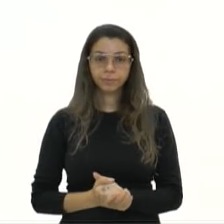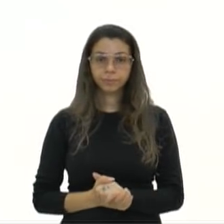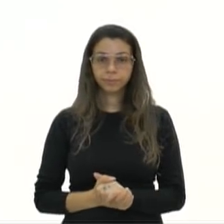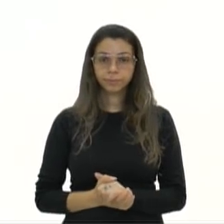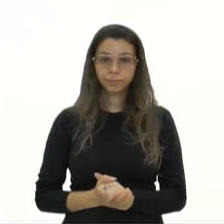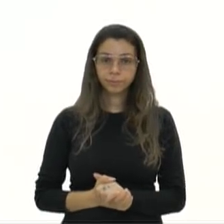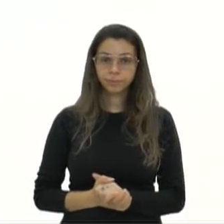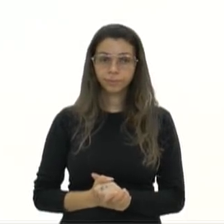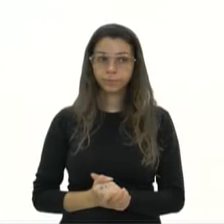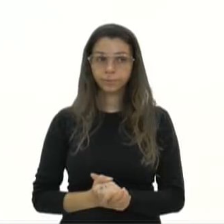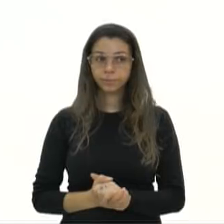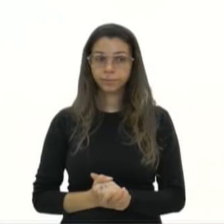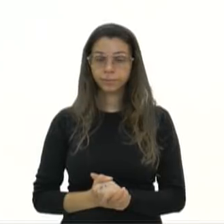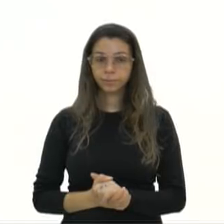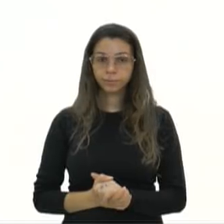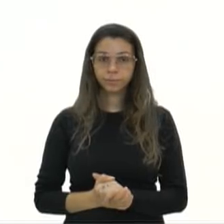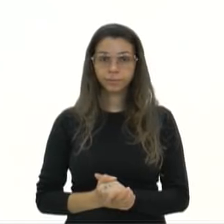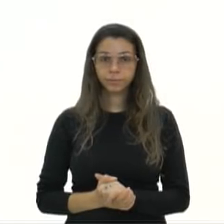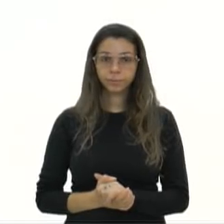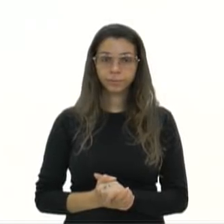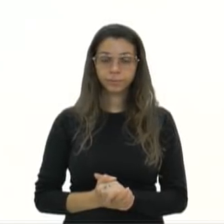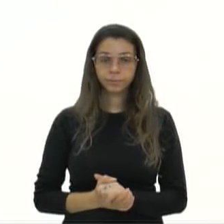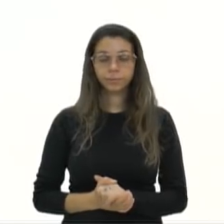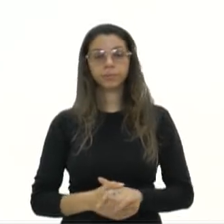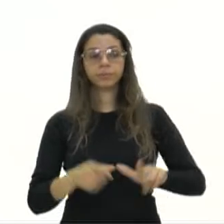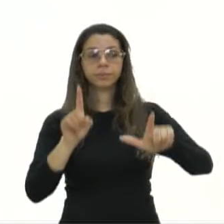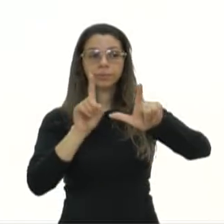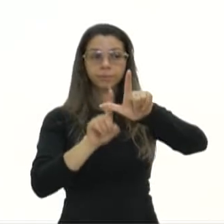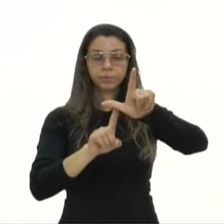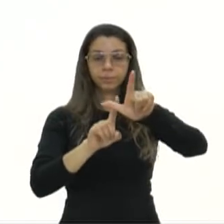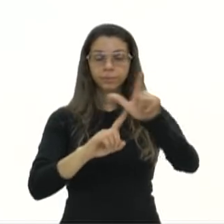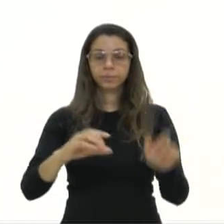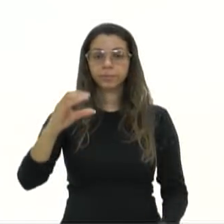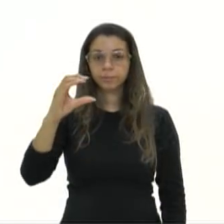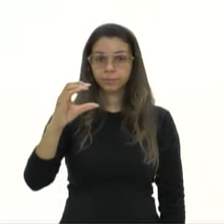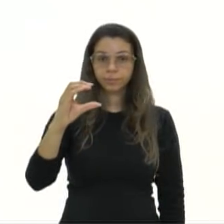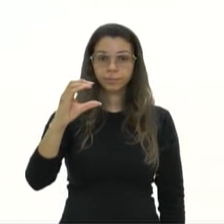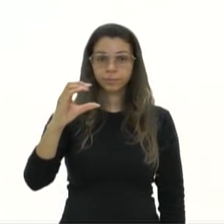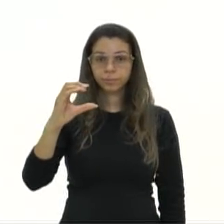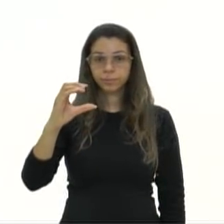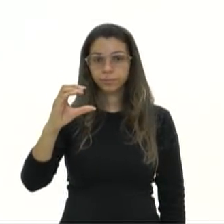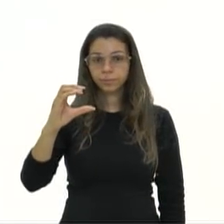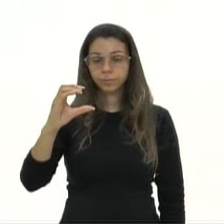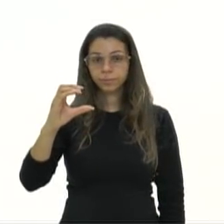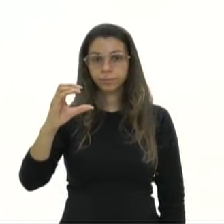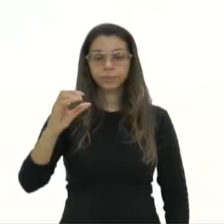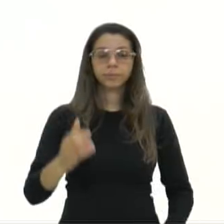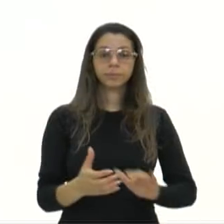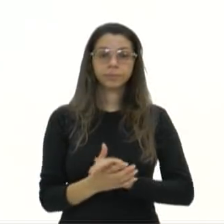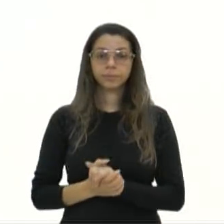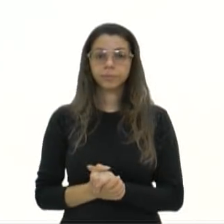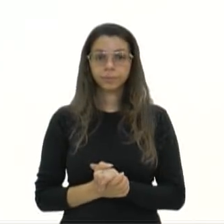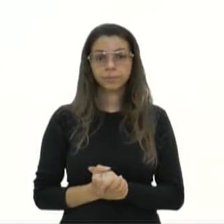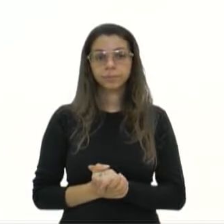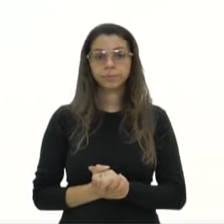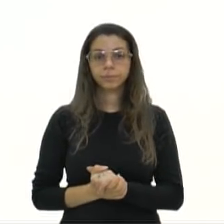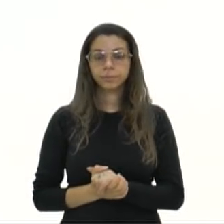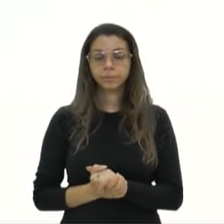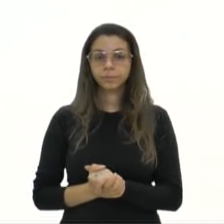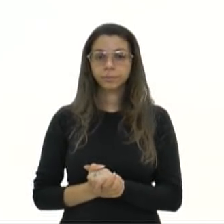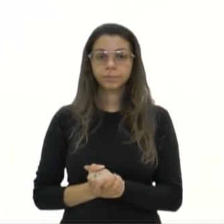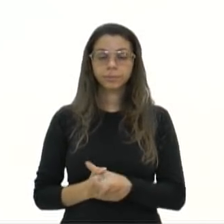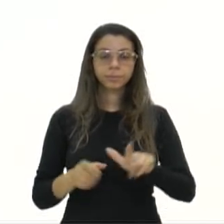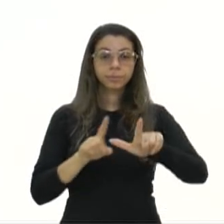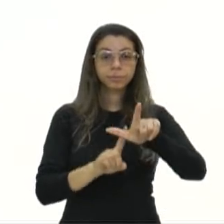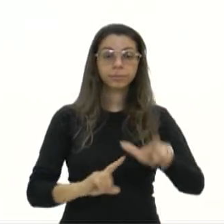olho de peixe e lentes macro. Letra C. Lentes macro e lentes olho de peixe.